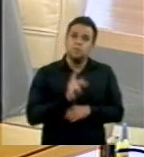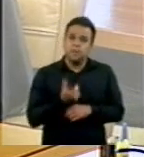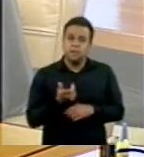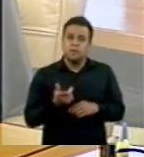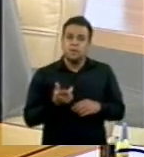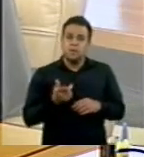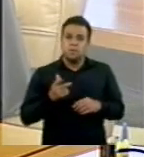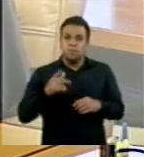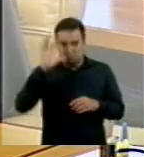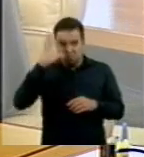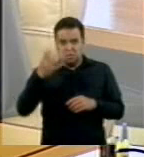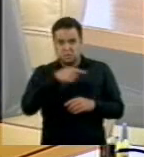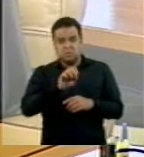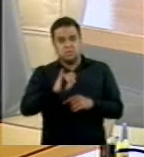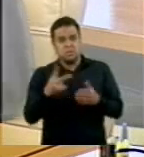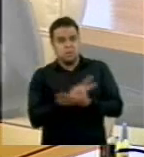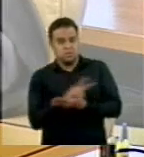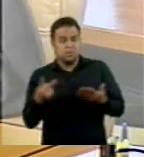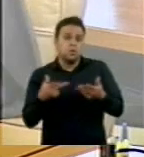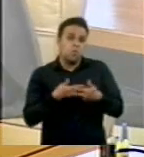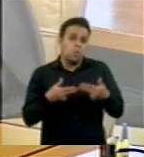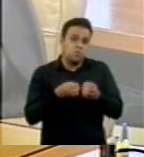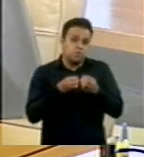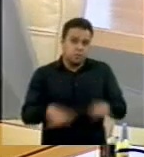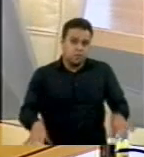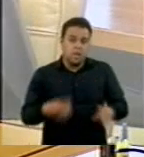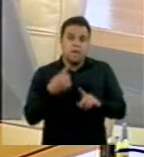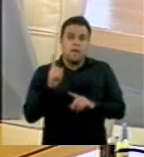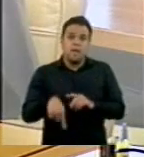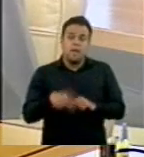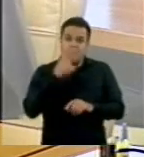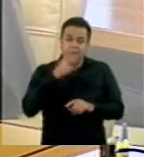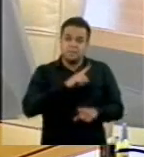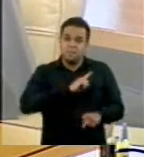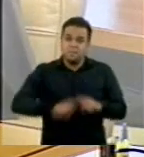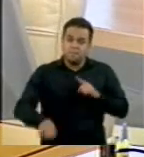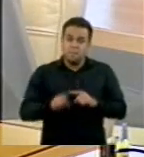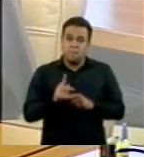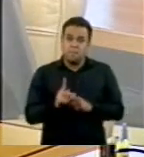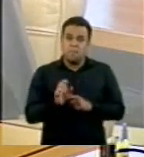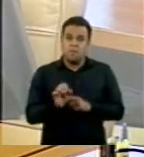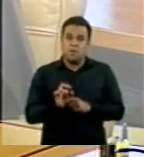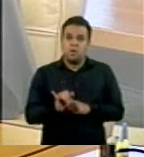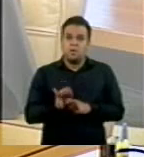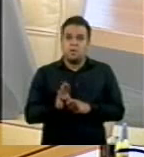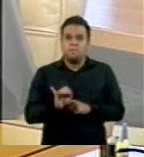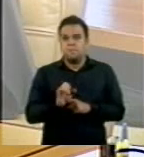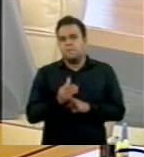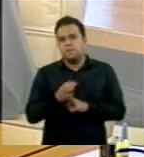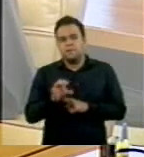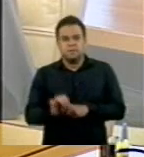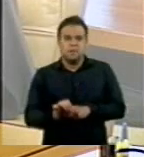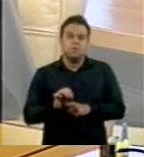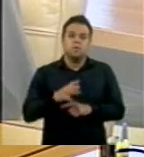este raciocínio é de uma quase proibitiva forma de